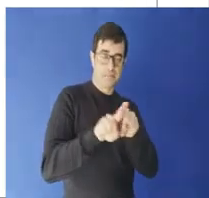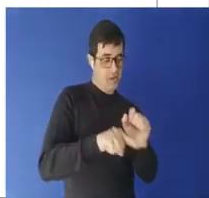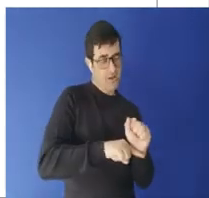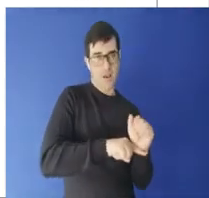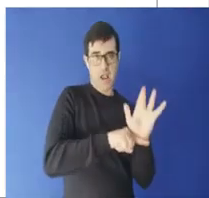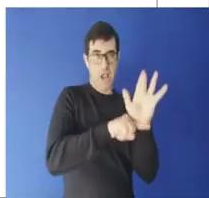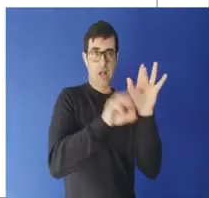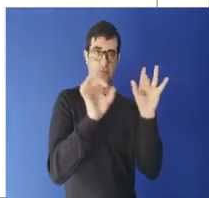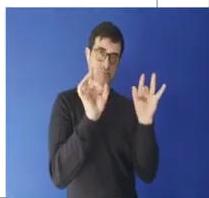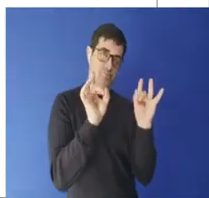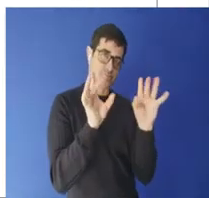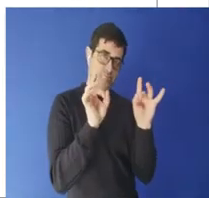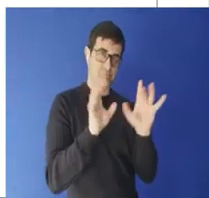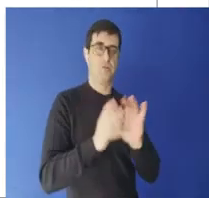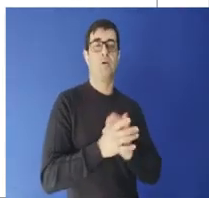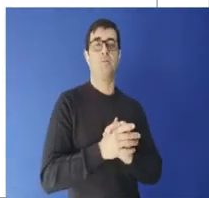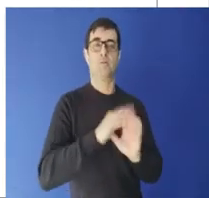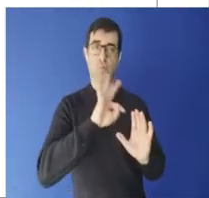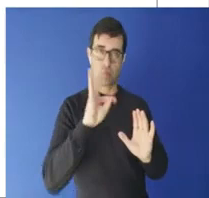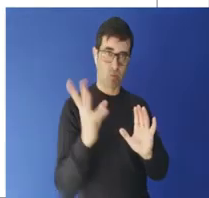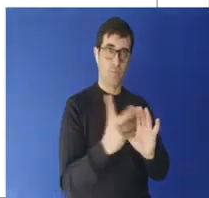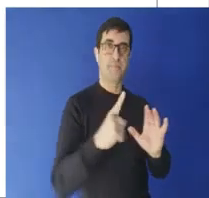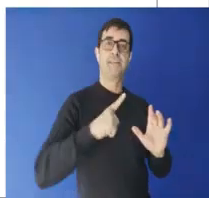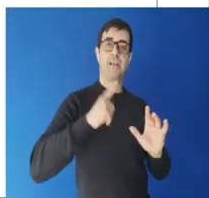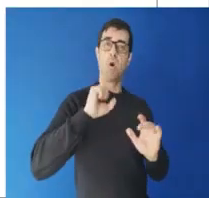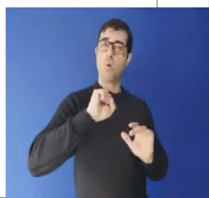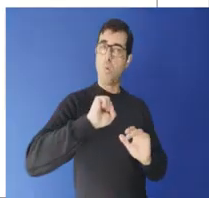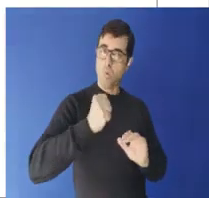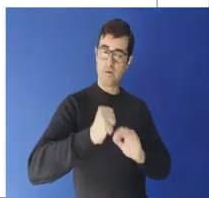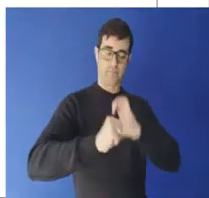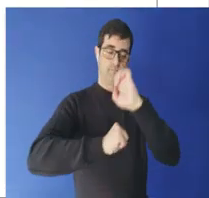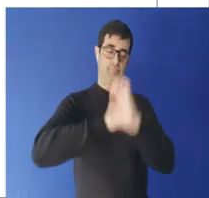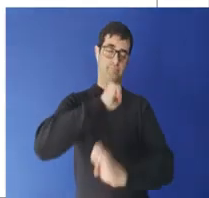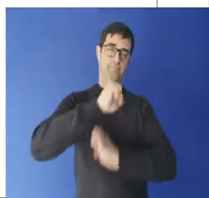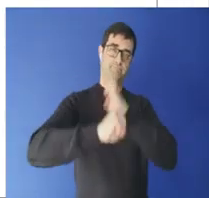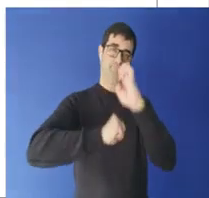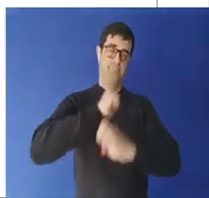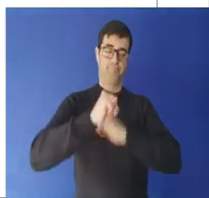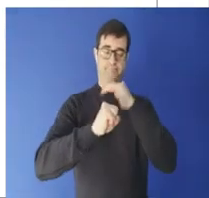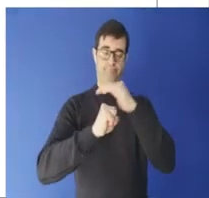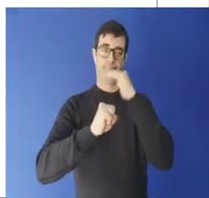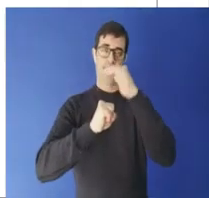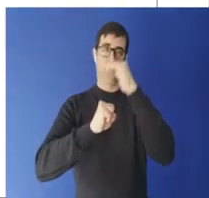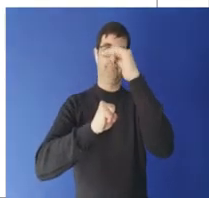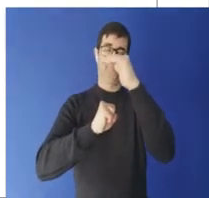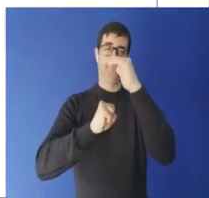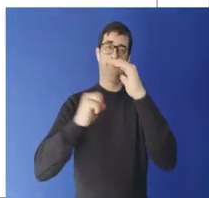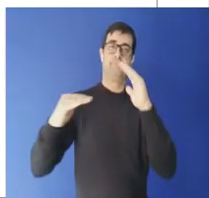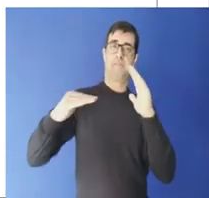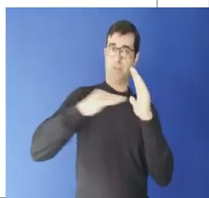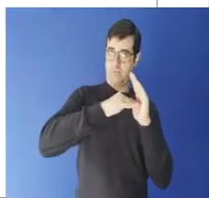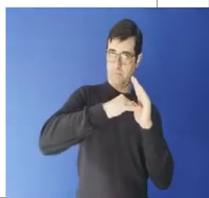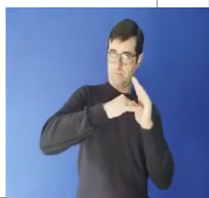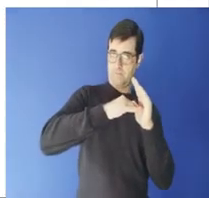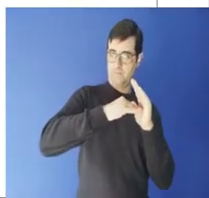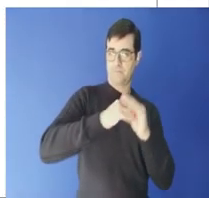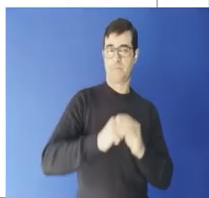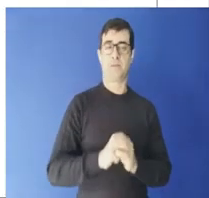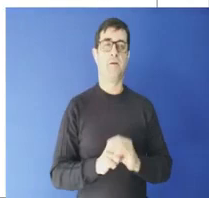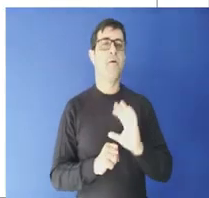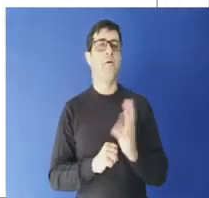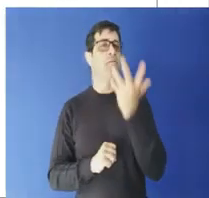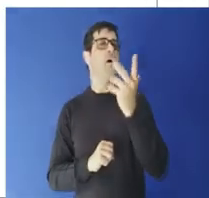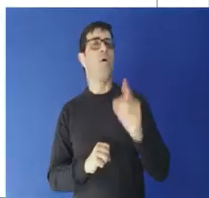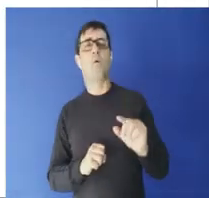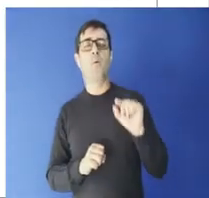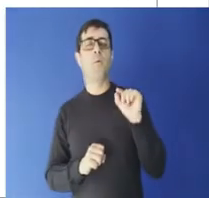gases nobres, com exceção do hélio, tem 8 elétrons na camada de valência. E o que vai